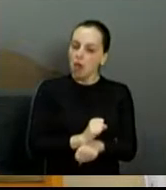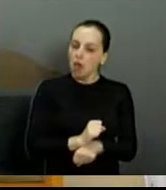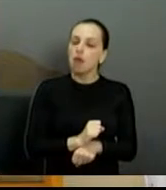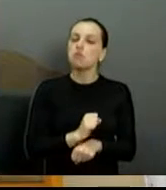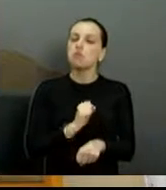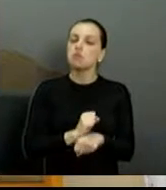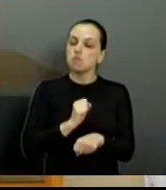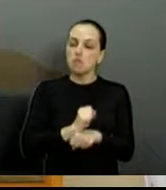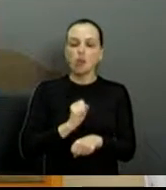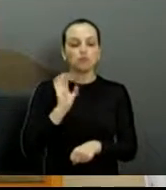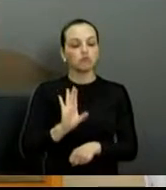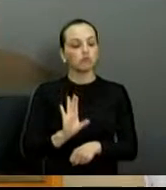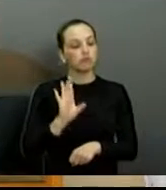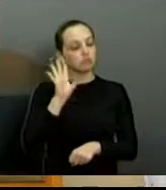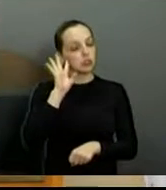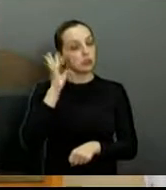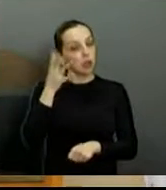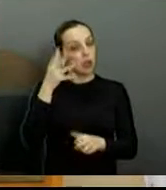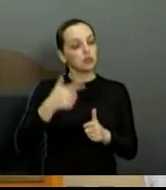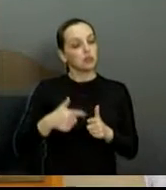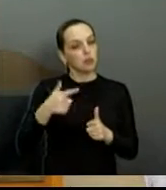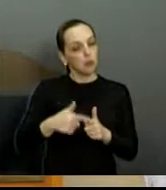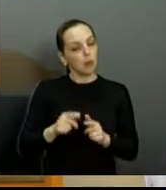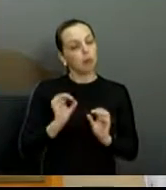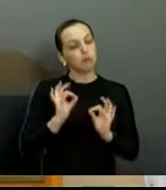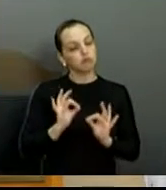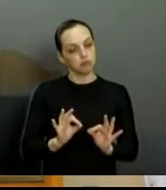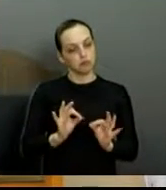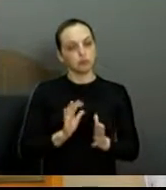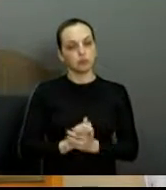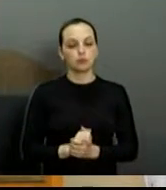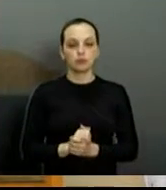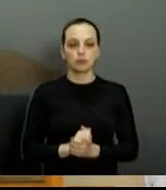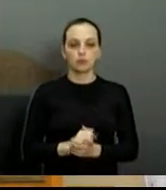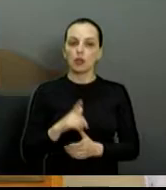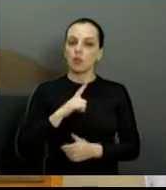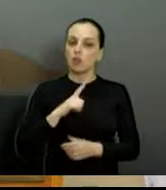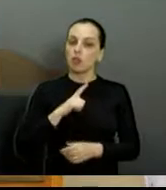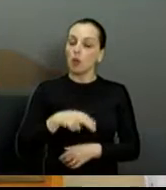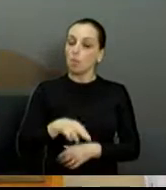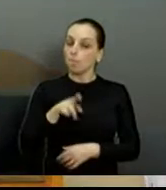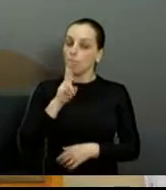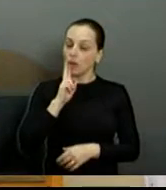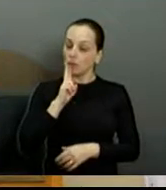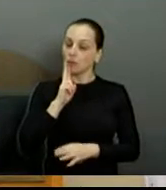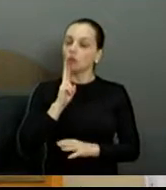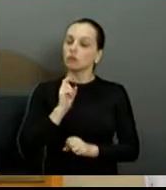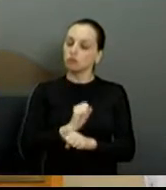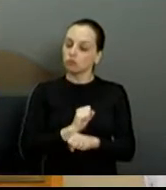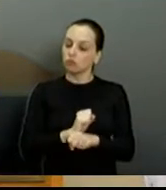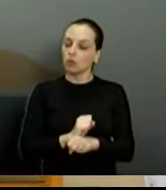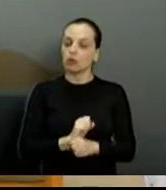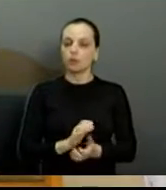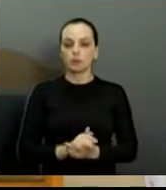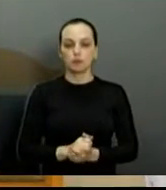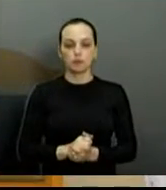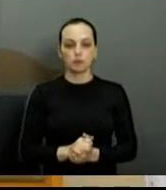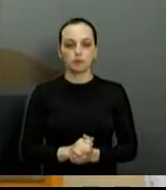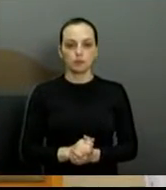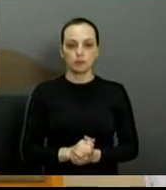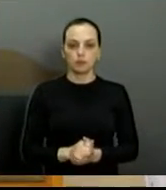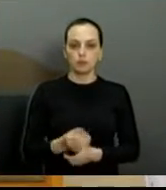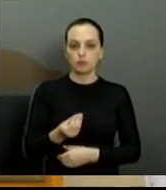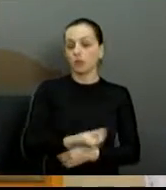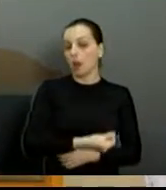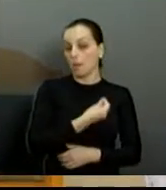espero já em conversa com o executivo que ele vai ter uma resposta o mais rápido possível se espera e participei também da